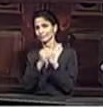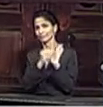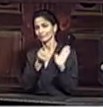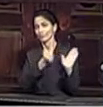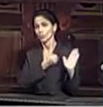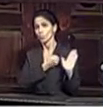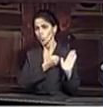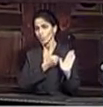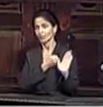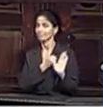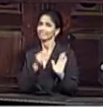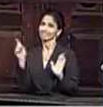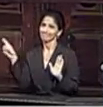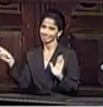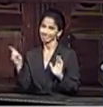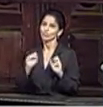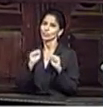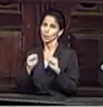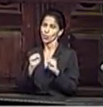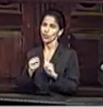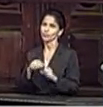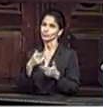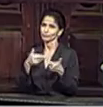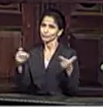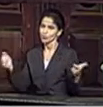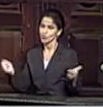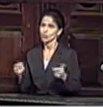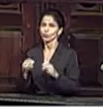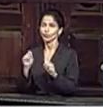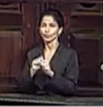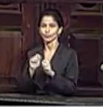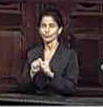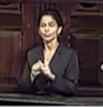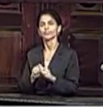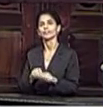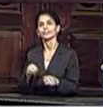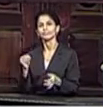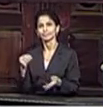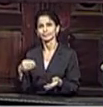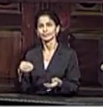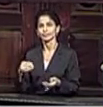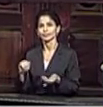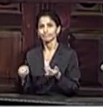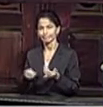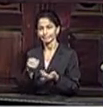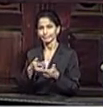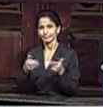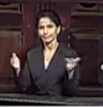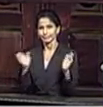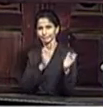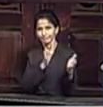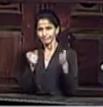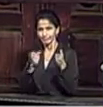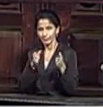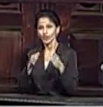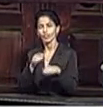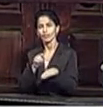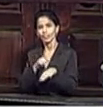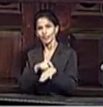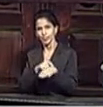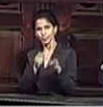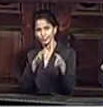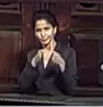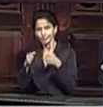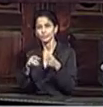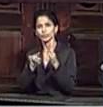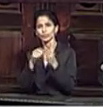governo, infelizmente, poderia aproveitar, deputado Luiz Paulo, essa oportunidade desse interregno que se teve para discutir isso aqui